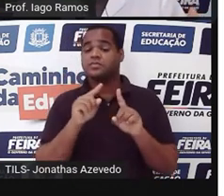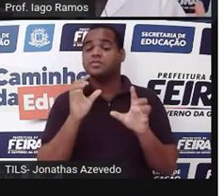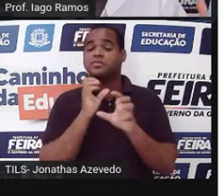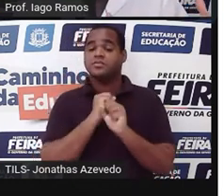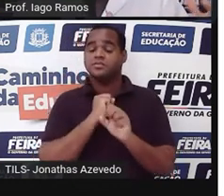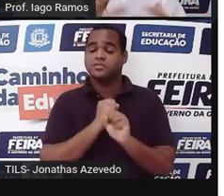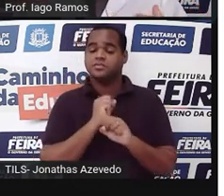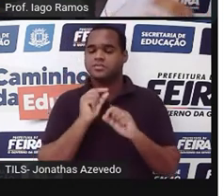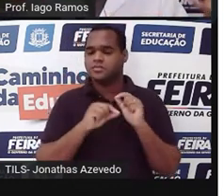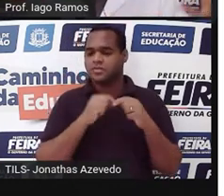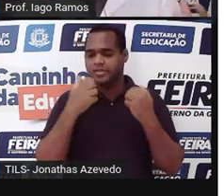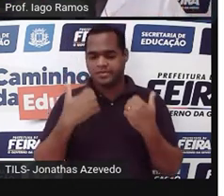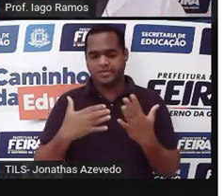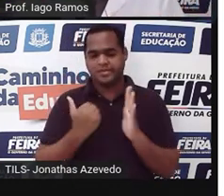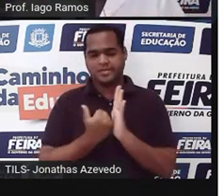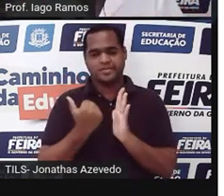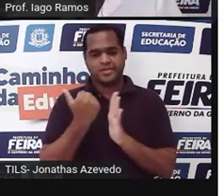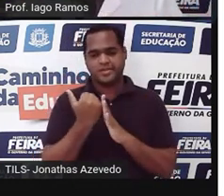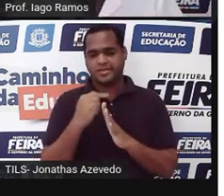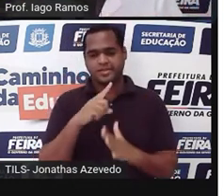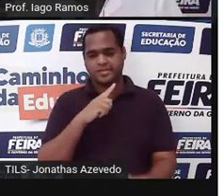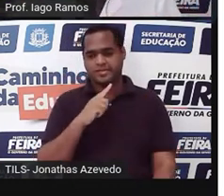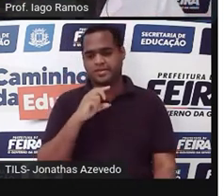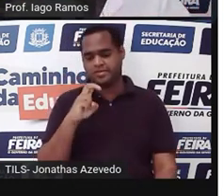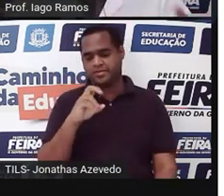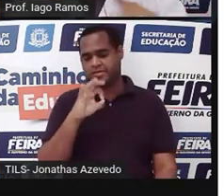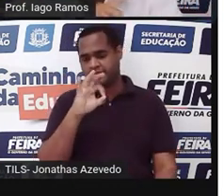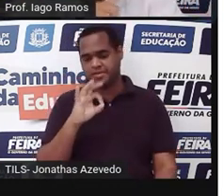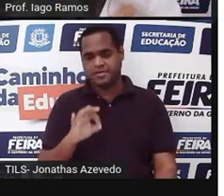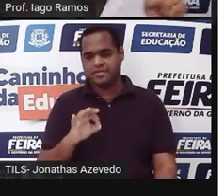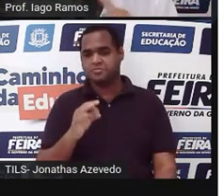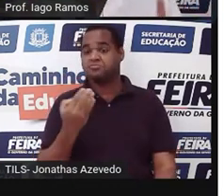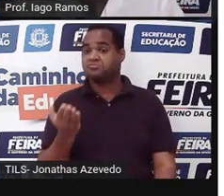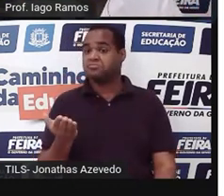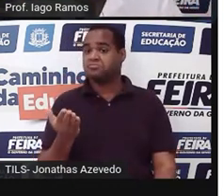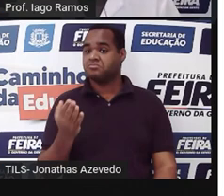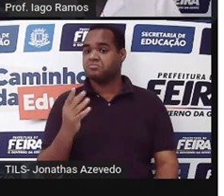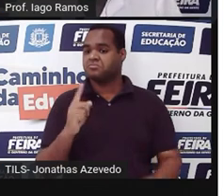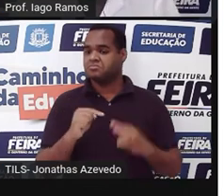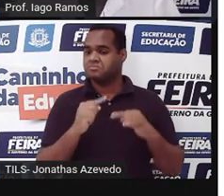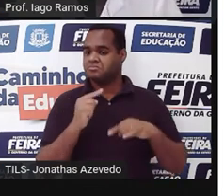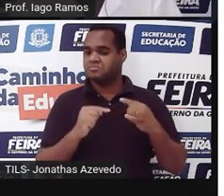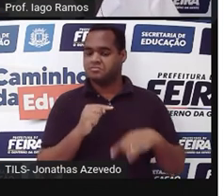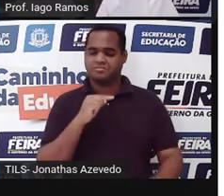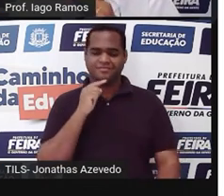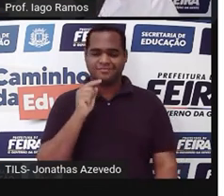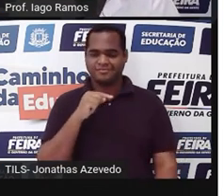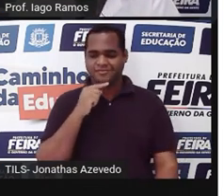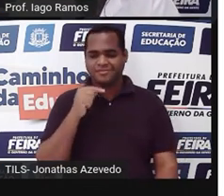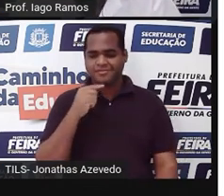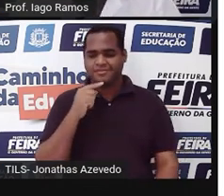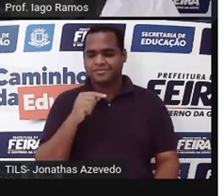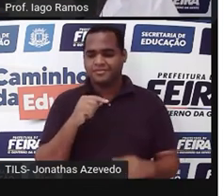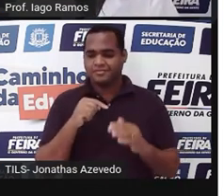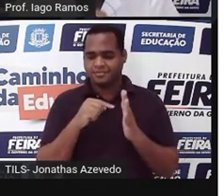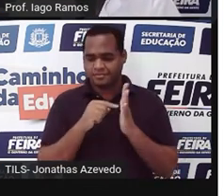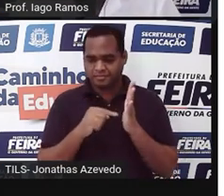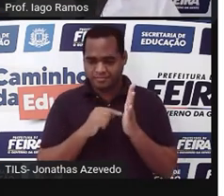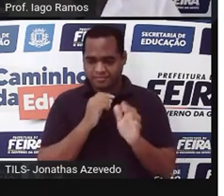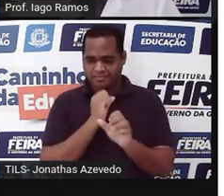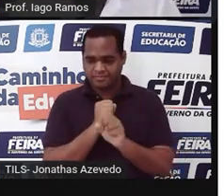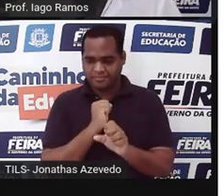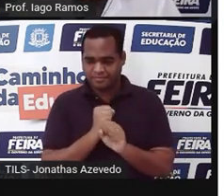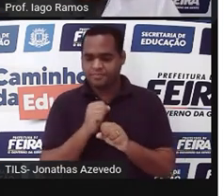né de aumento de acréscimo foi cinquenta por cento Esse é o jeito que a gente não vai calcular eu vou mostrar também